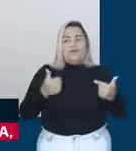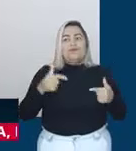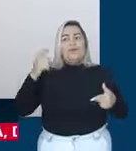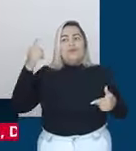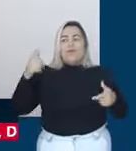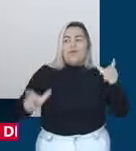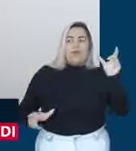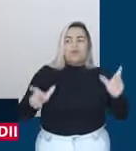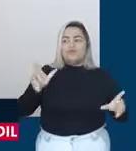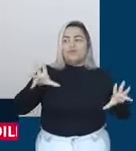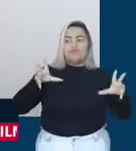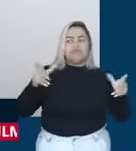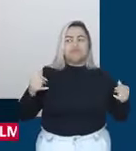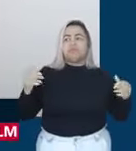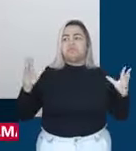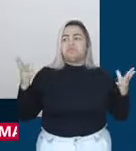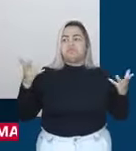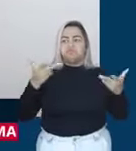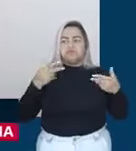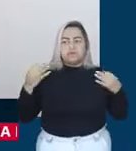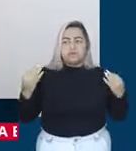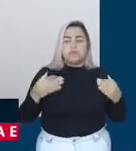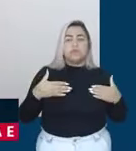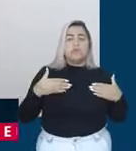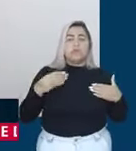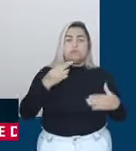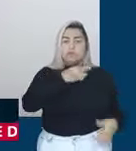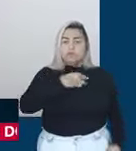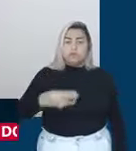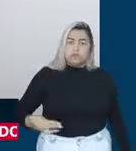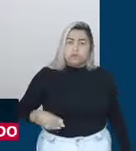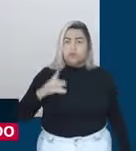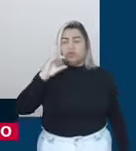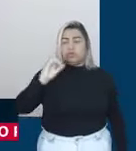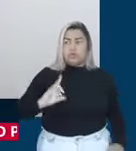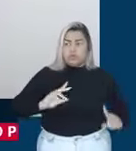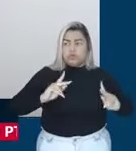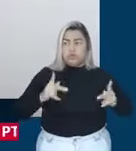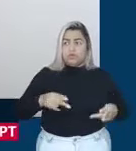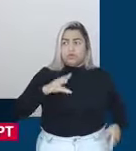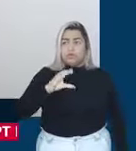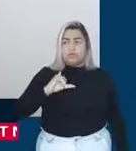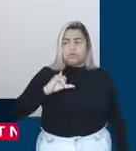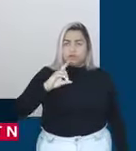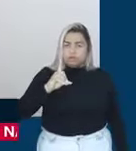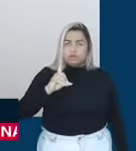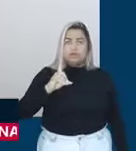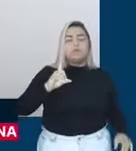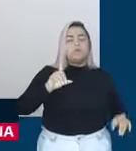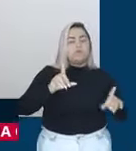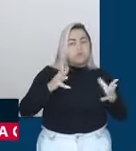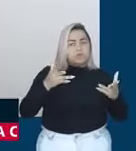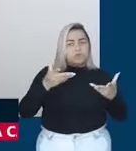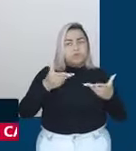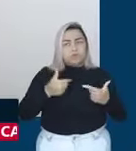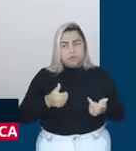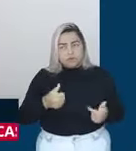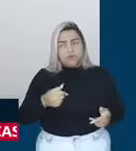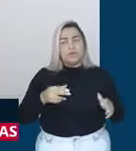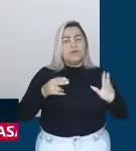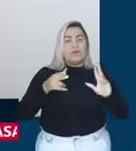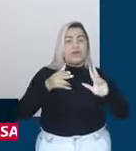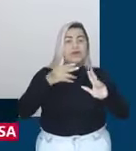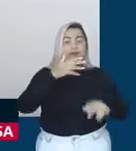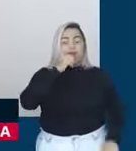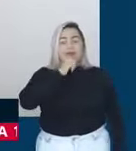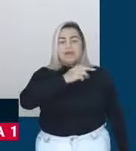que todos eram um show, né? Ministro dos Direitos Humanos, Silvio Almeida, brilhante. E a ministra dos Povos